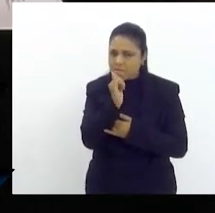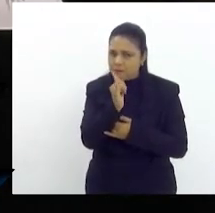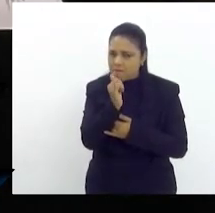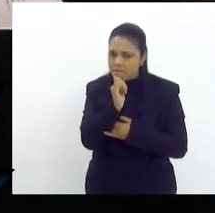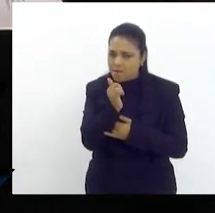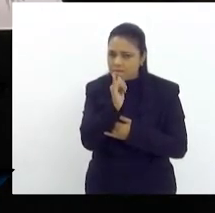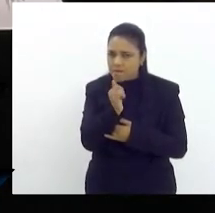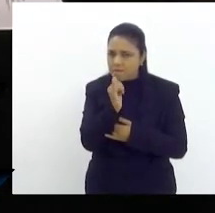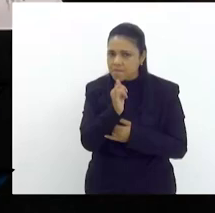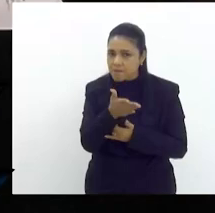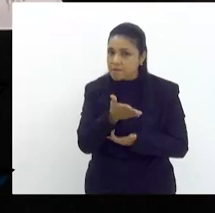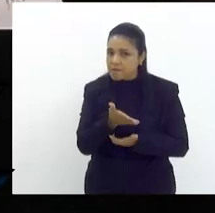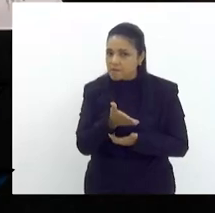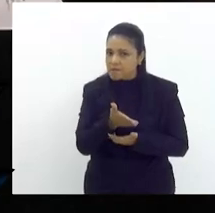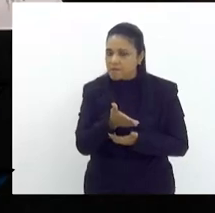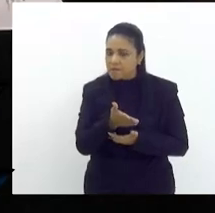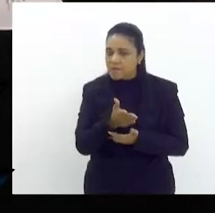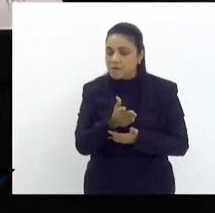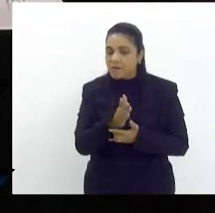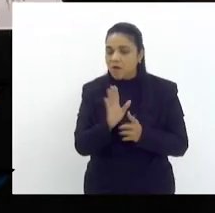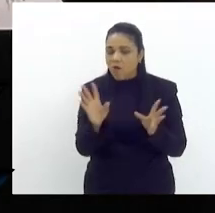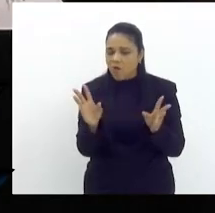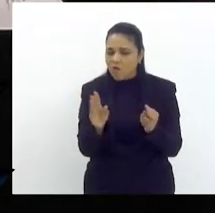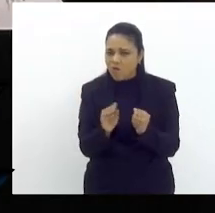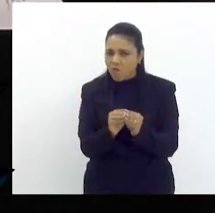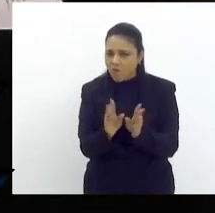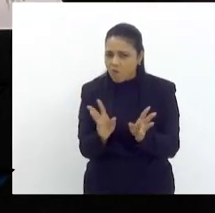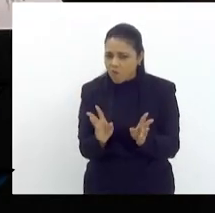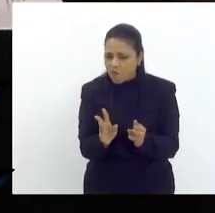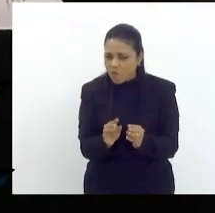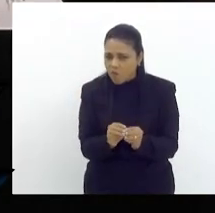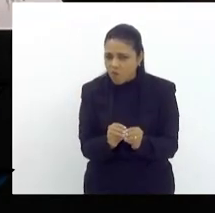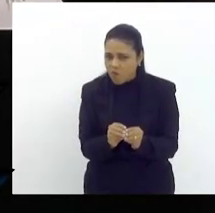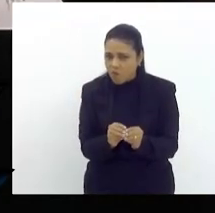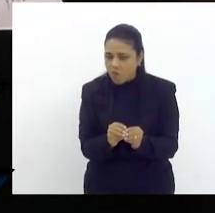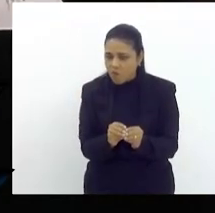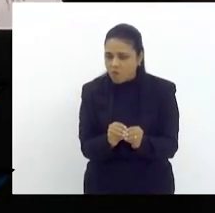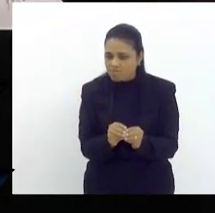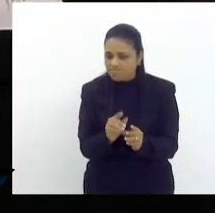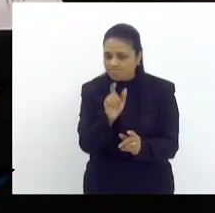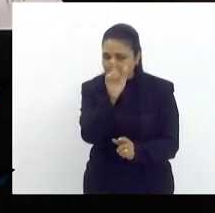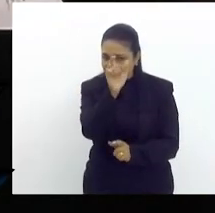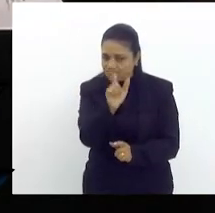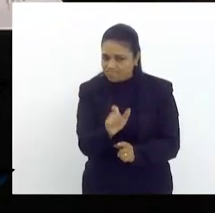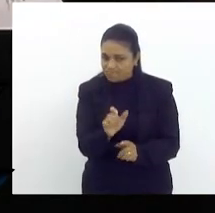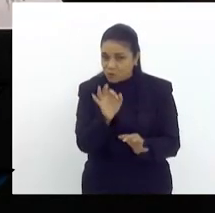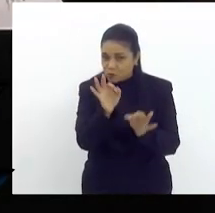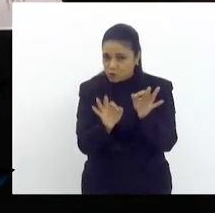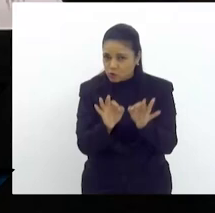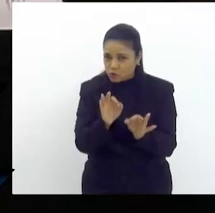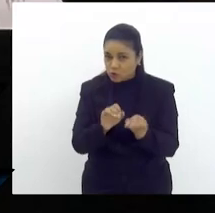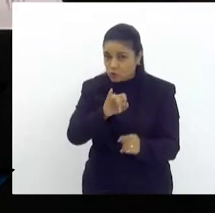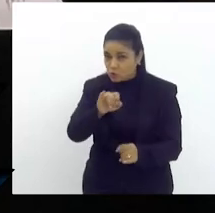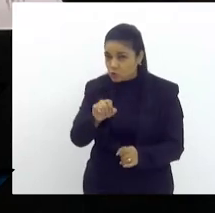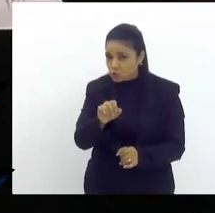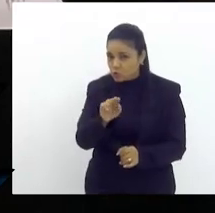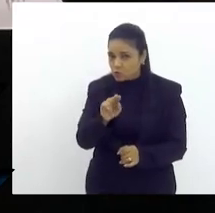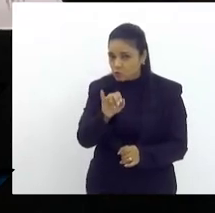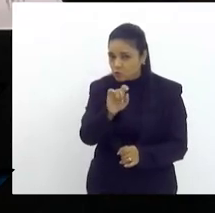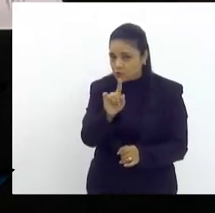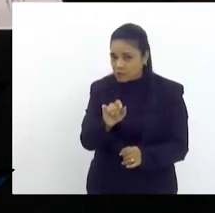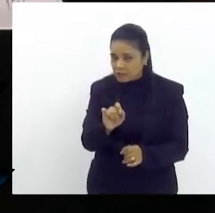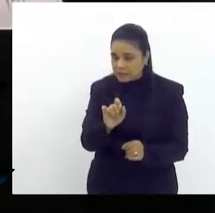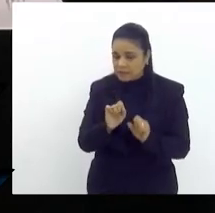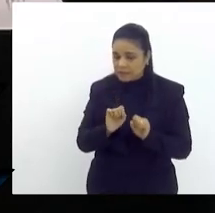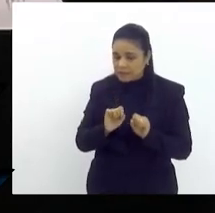e ao final ele é brilhante porque ele faz